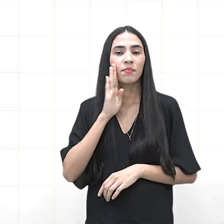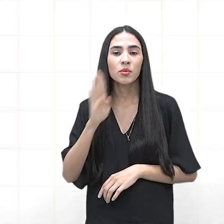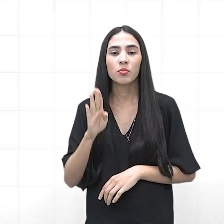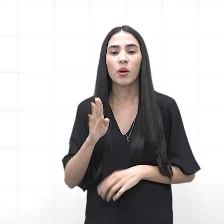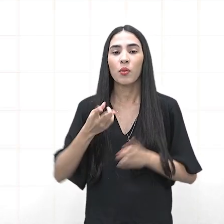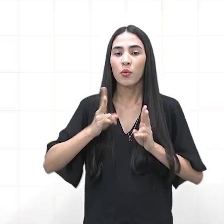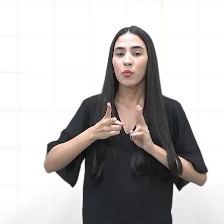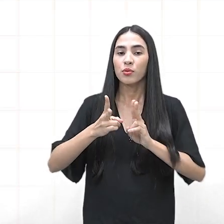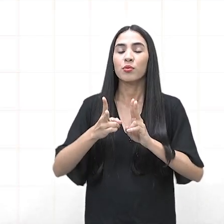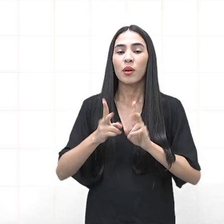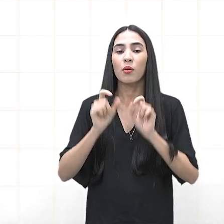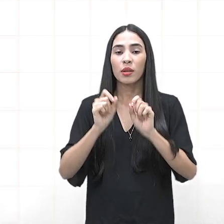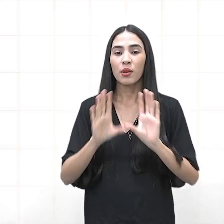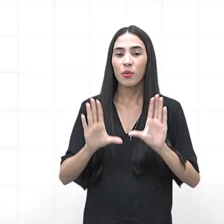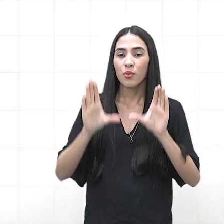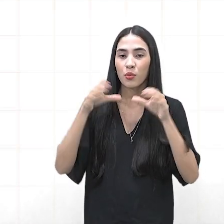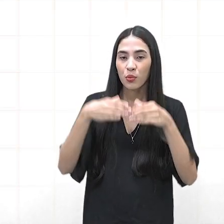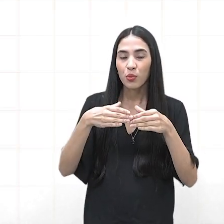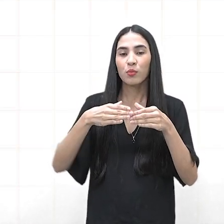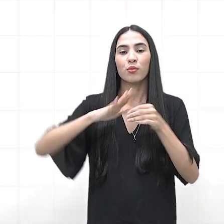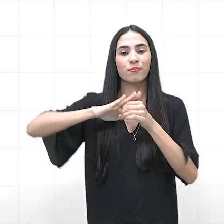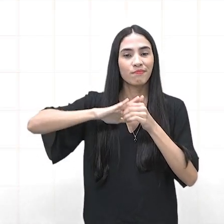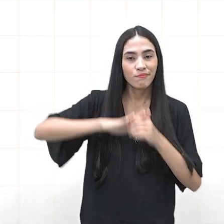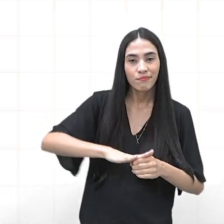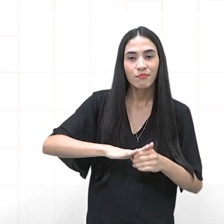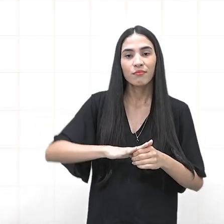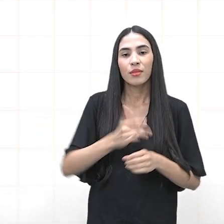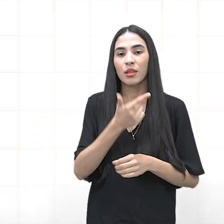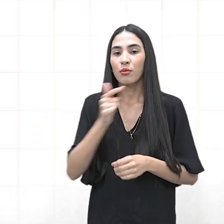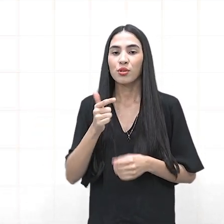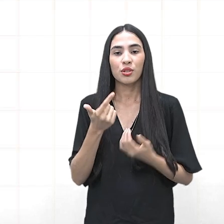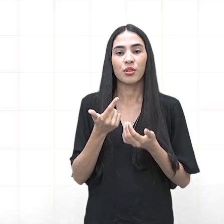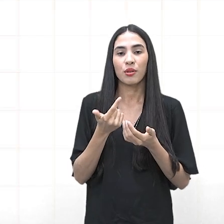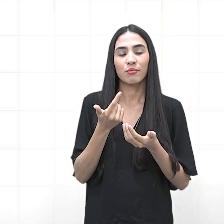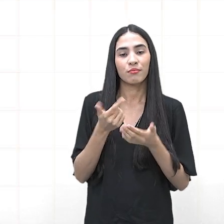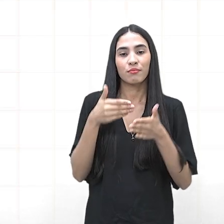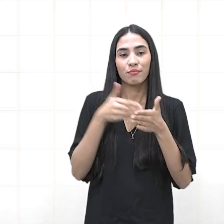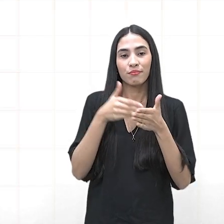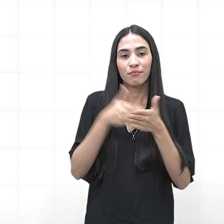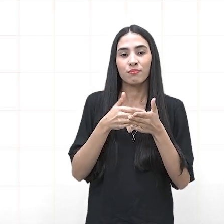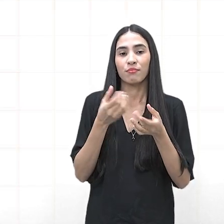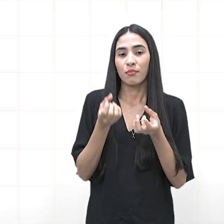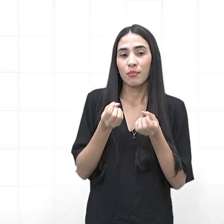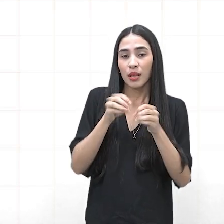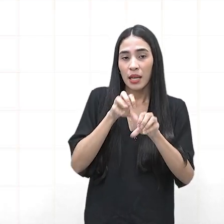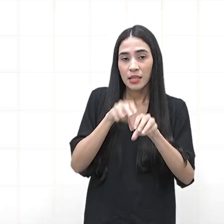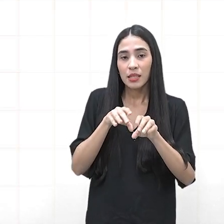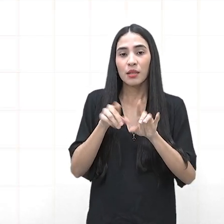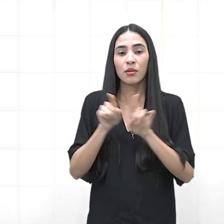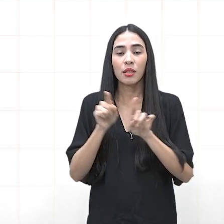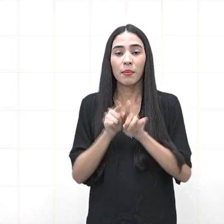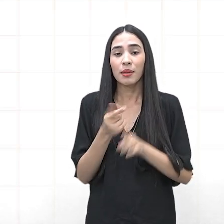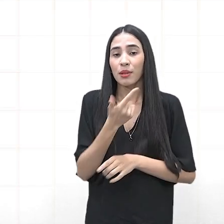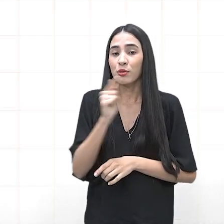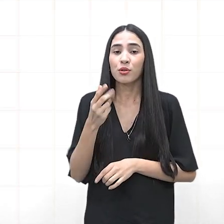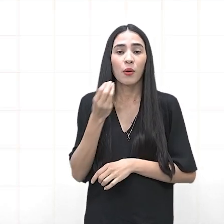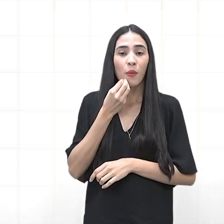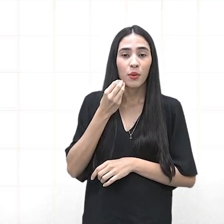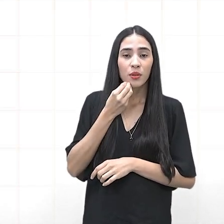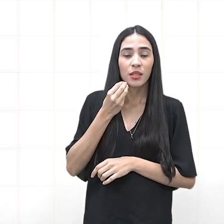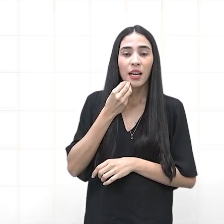manter esse grupo marginalizado, sem acesso aos estudos. Esse grupo permaneceu sem oportunidades